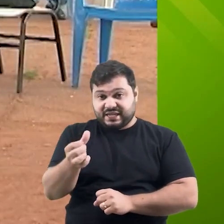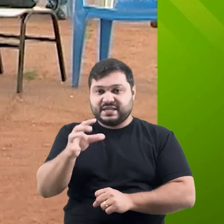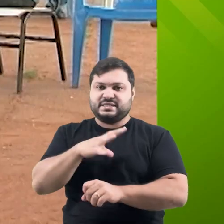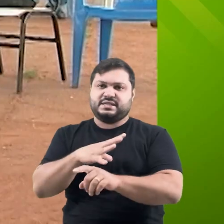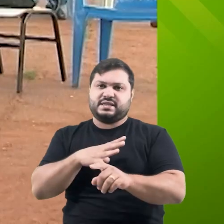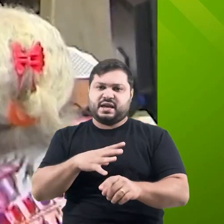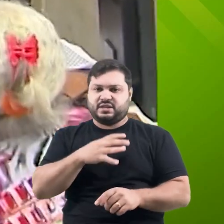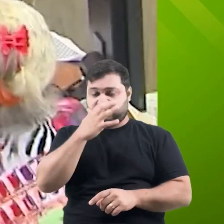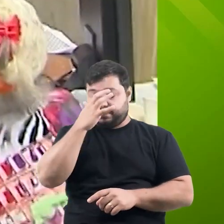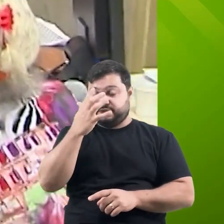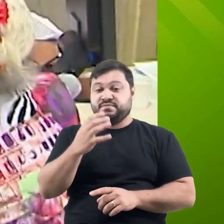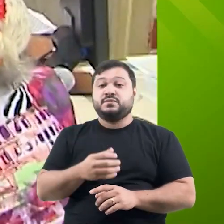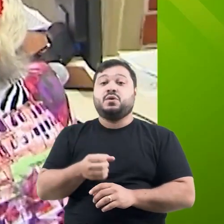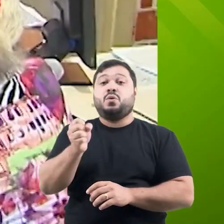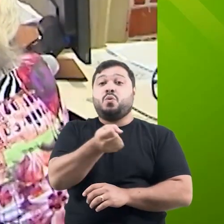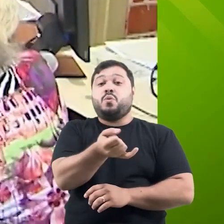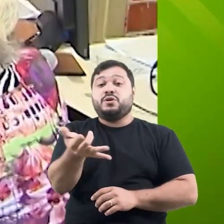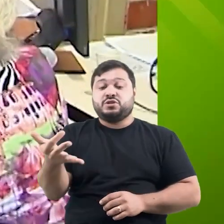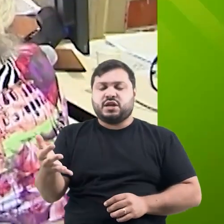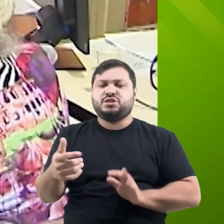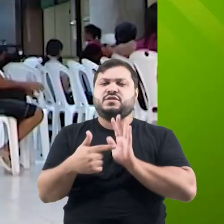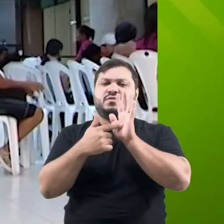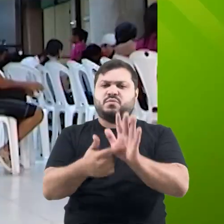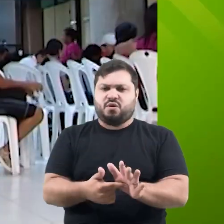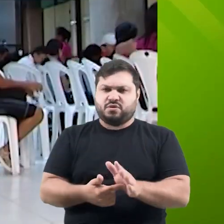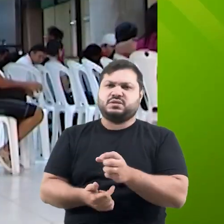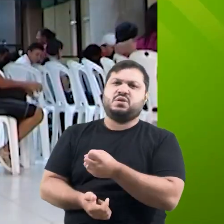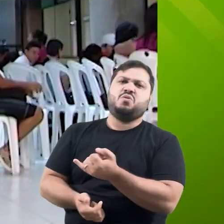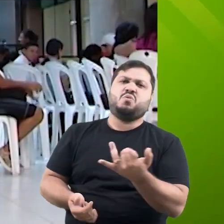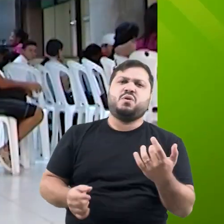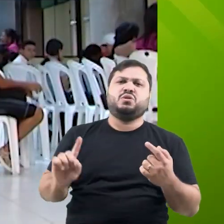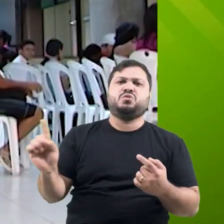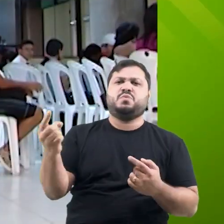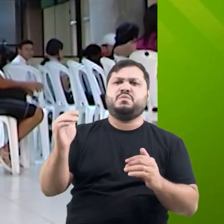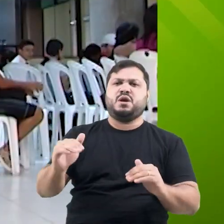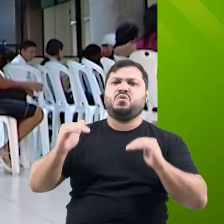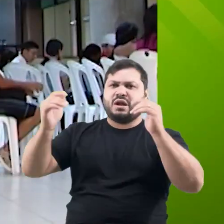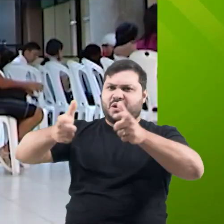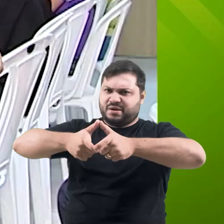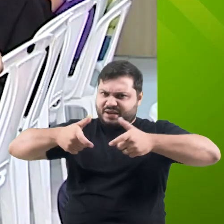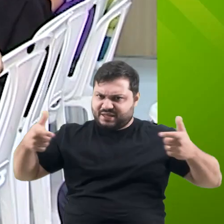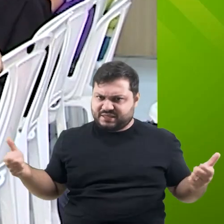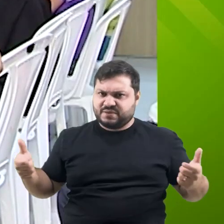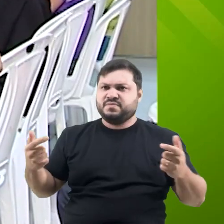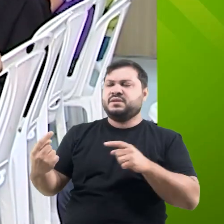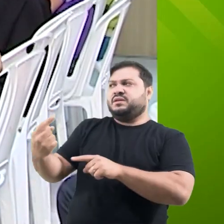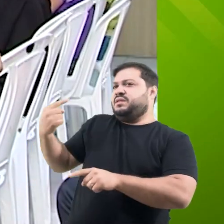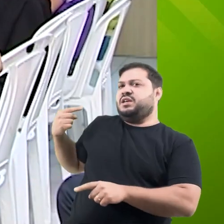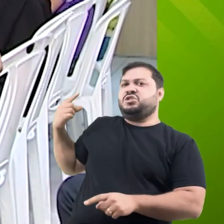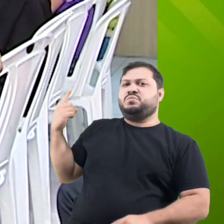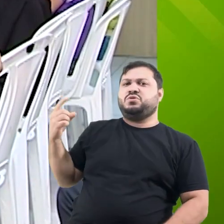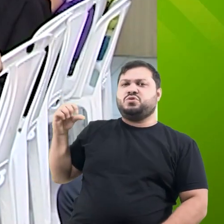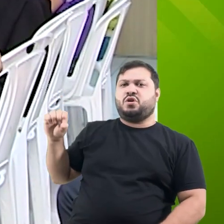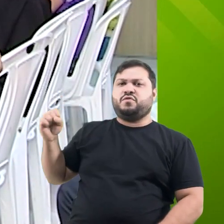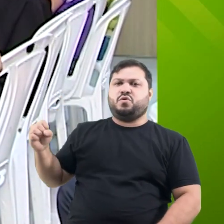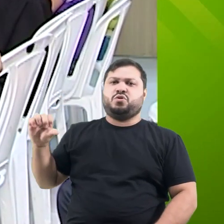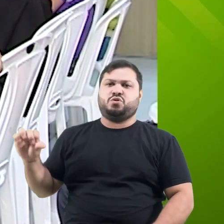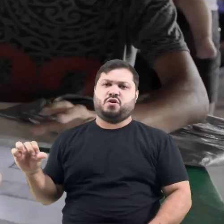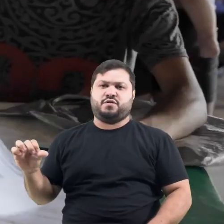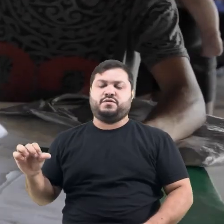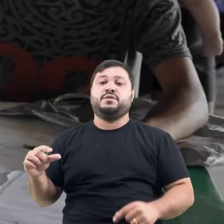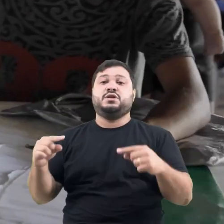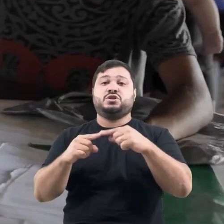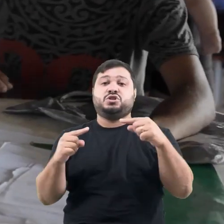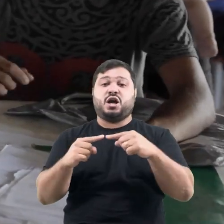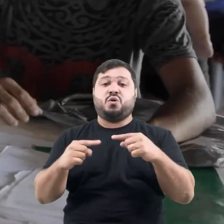1.696 cidades. O quantitativo demonstra o quanto o primeiro grau cresceu desde 1989.